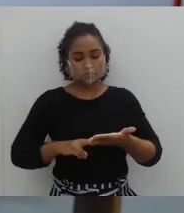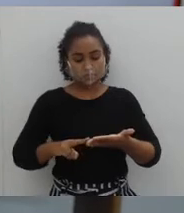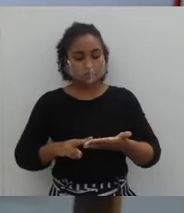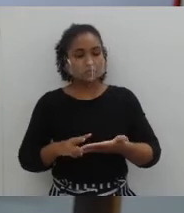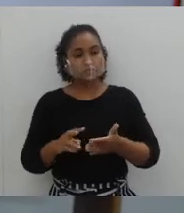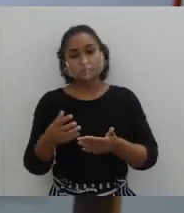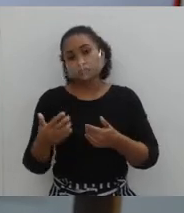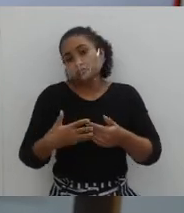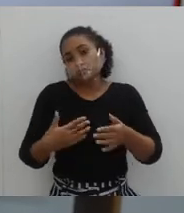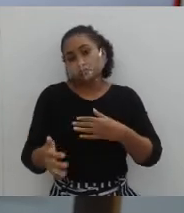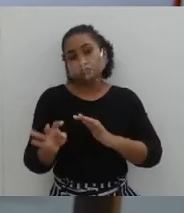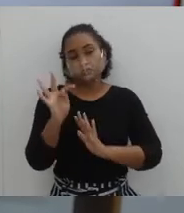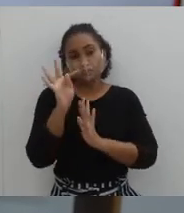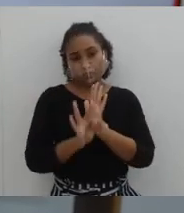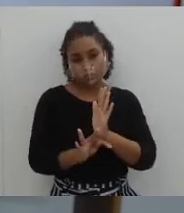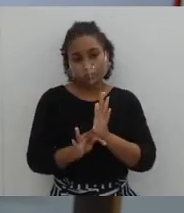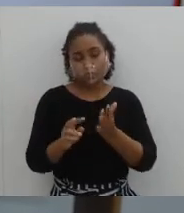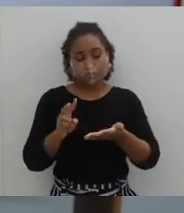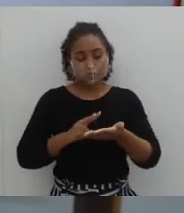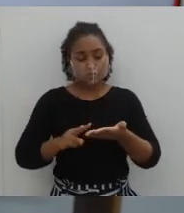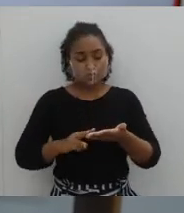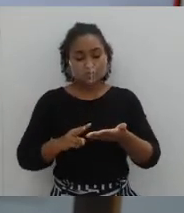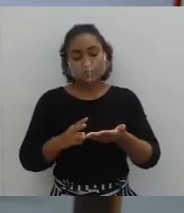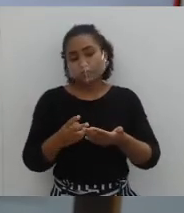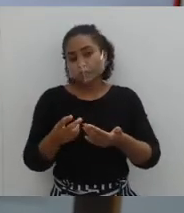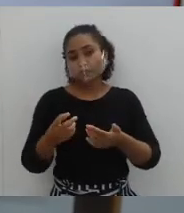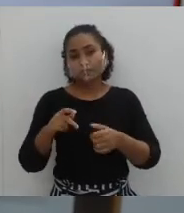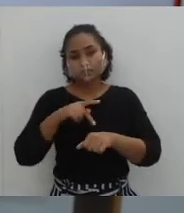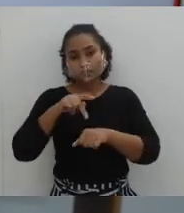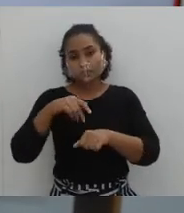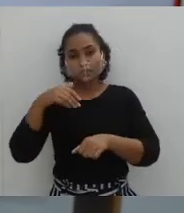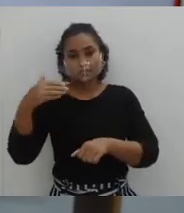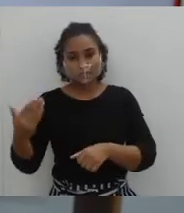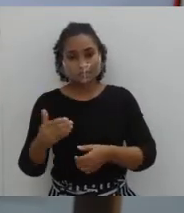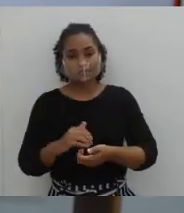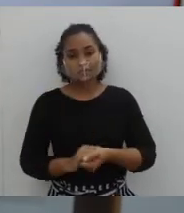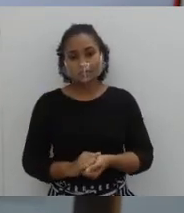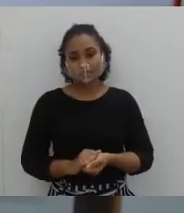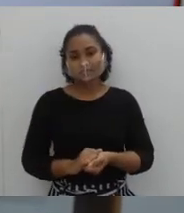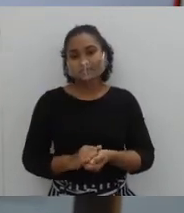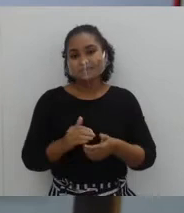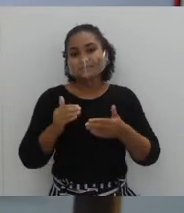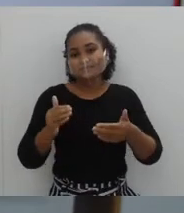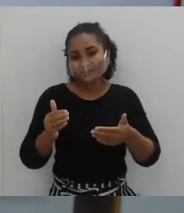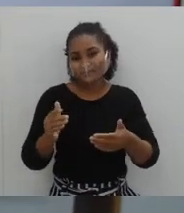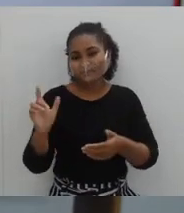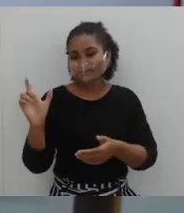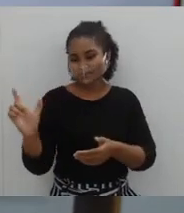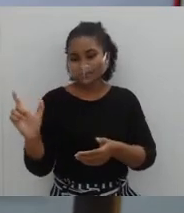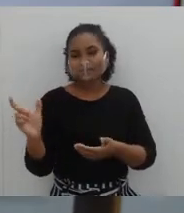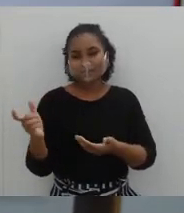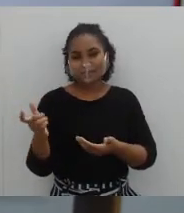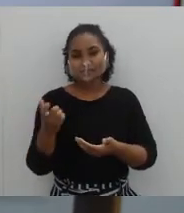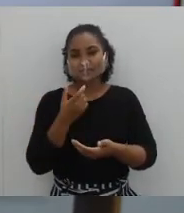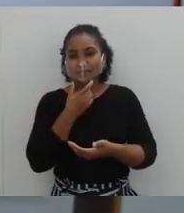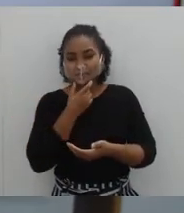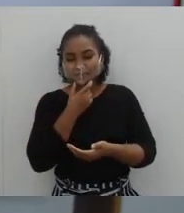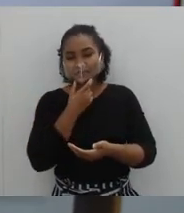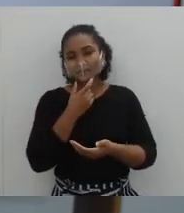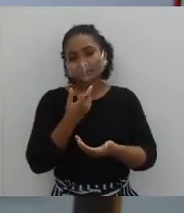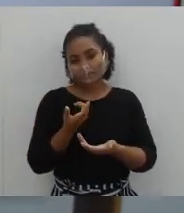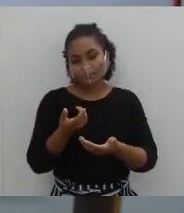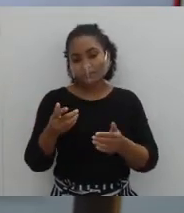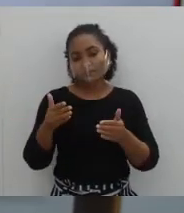qualquer texto em língua estrangeira. E em inglês ele se chama English for Specific Purpose, ou seja,